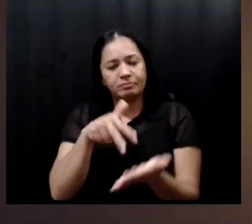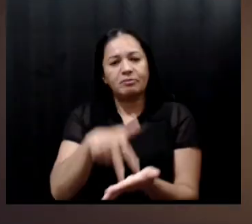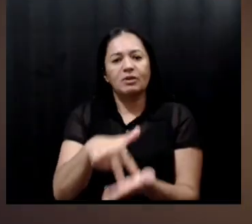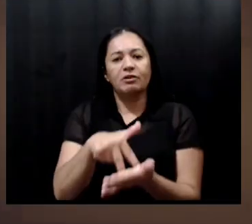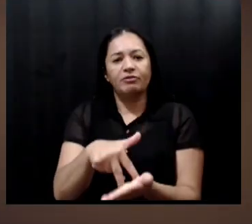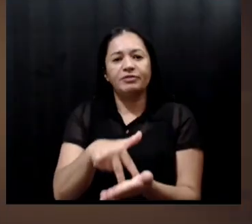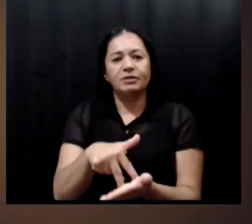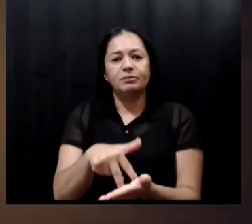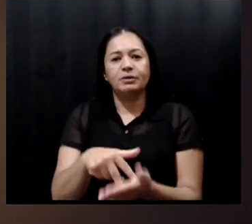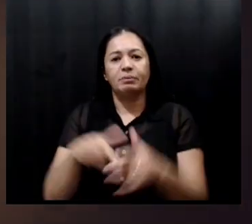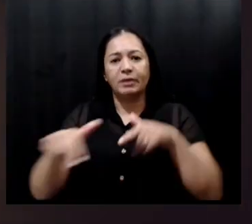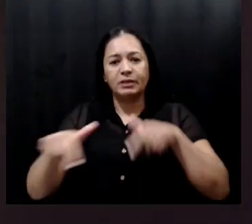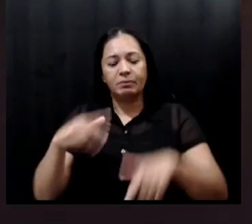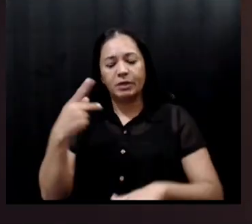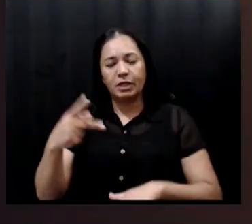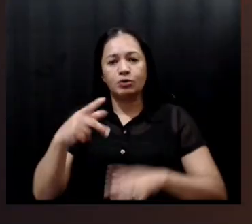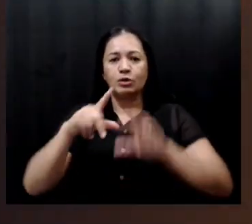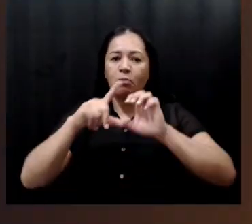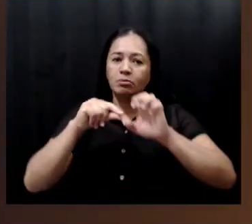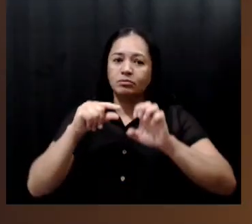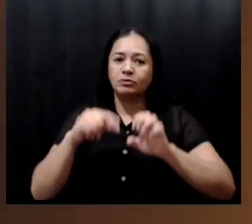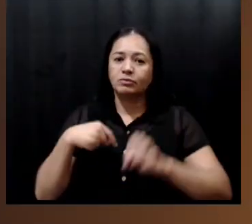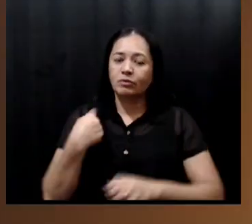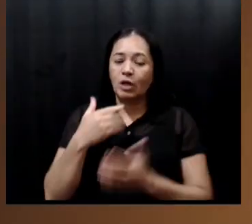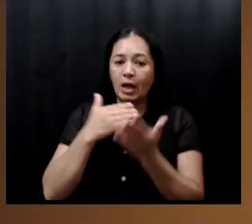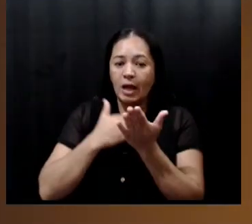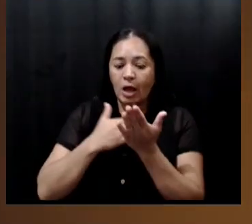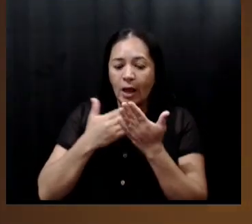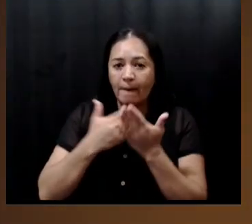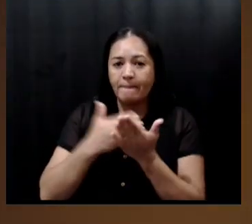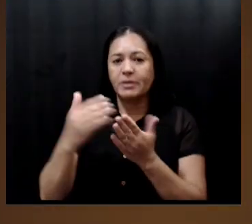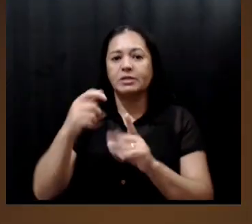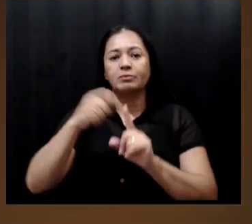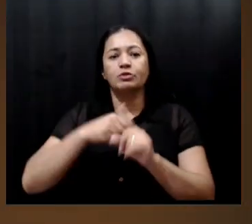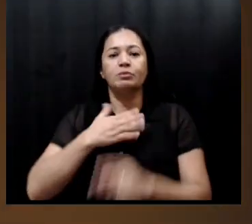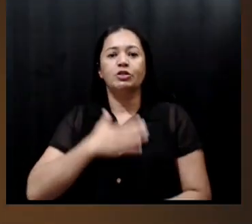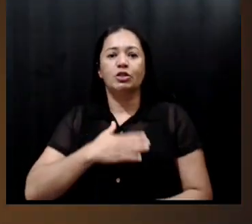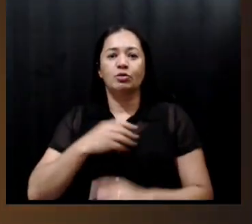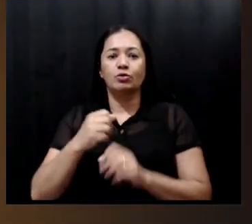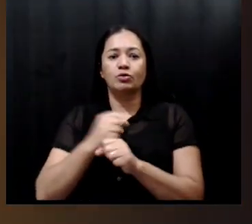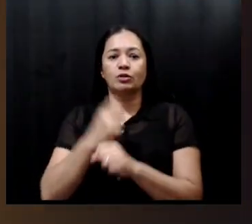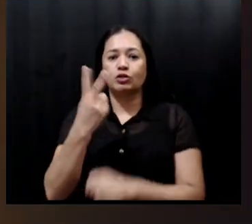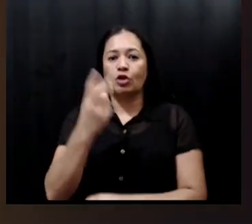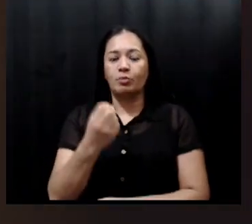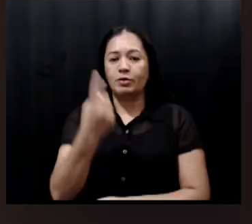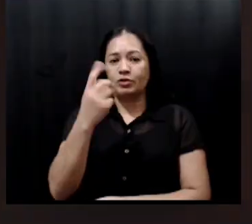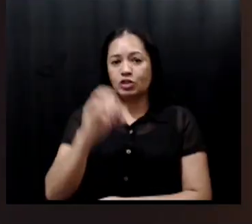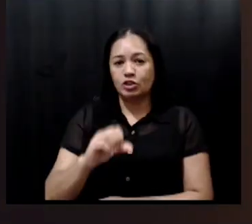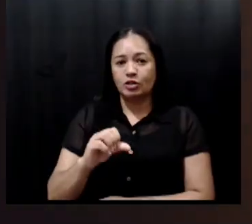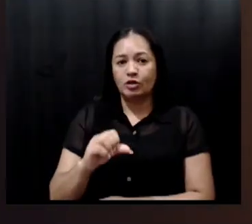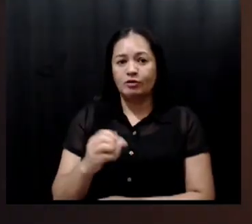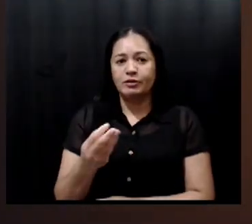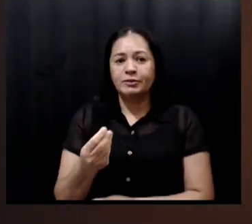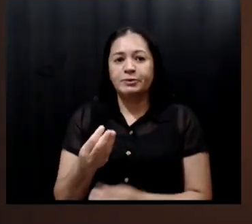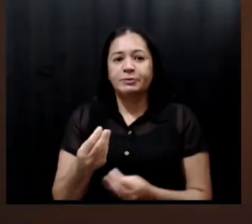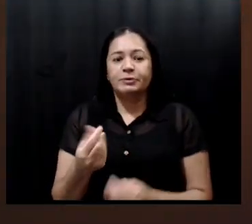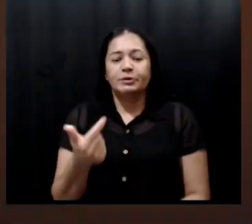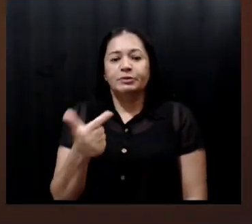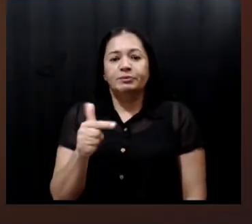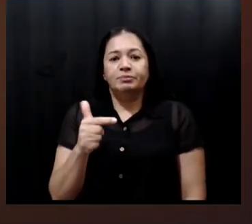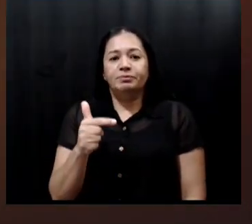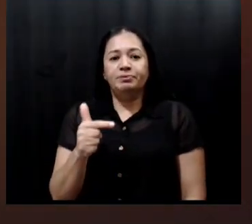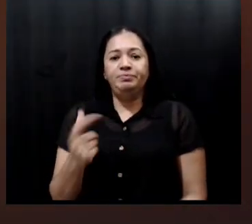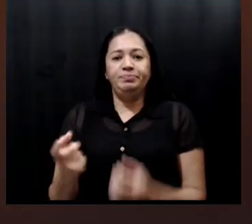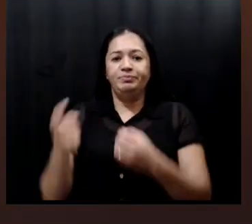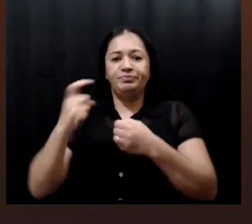desde que a gente tinha aberto o bar em agosto de 2019, a gente praticamente não tinha pego de volta nem um centavo do